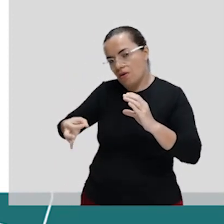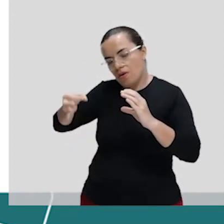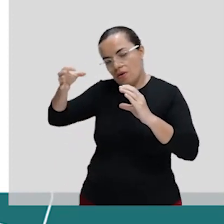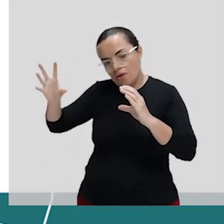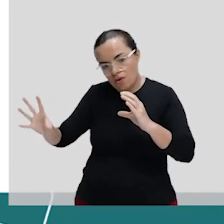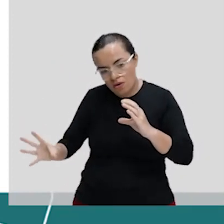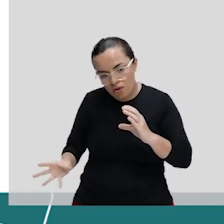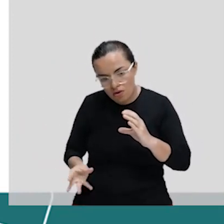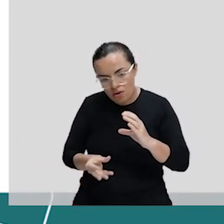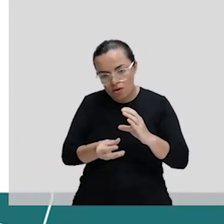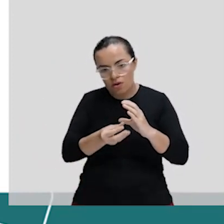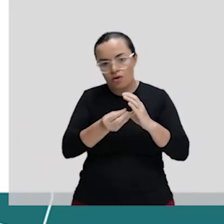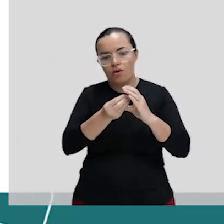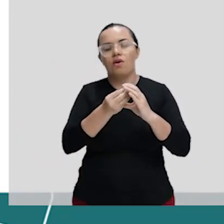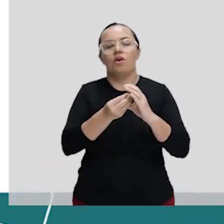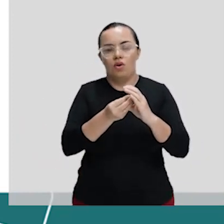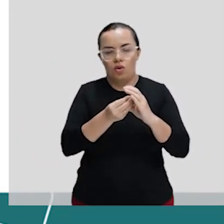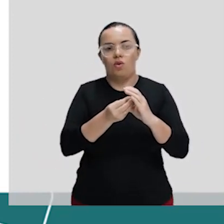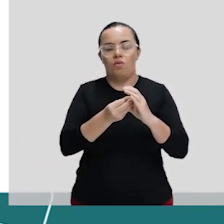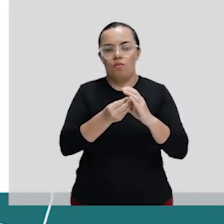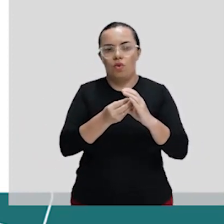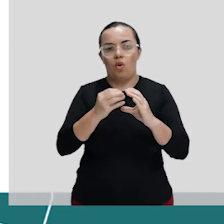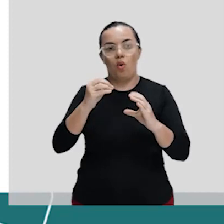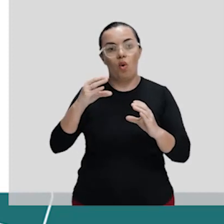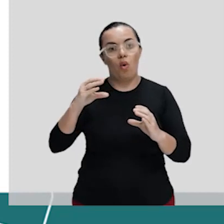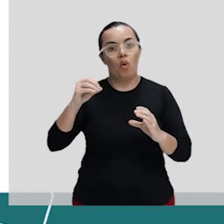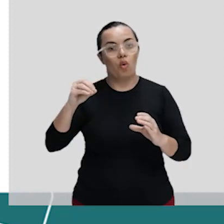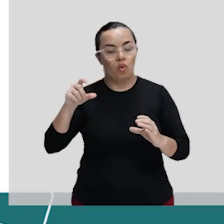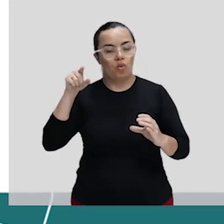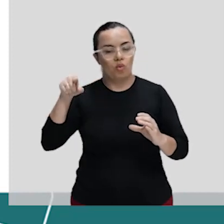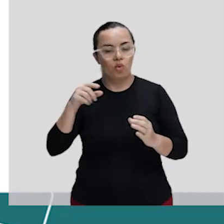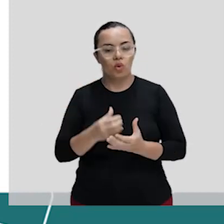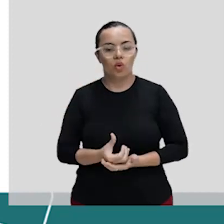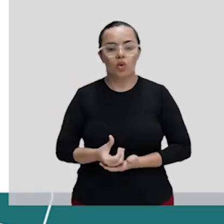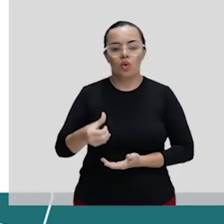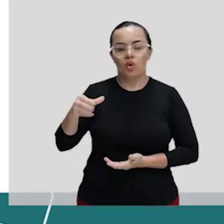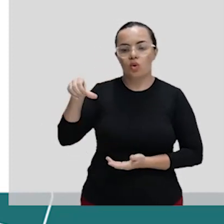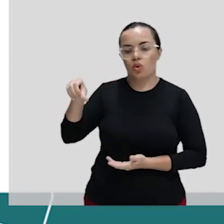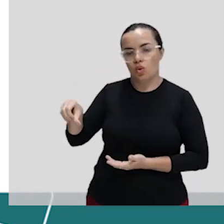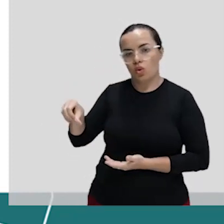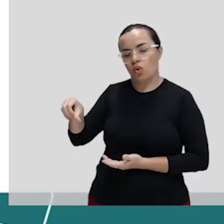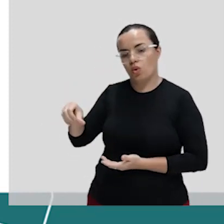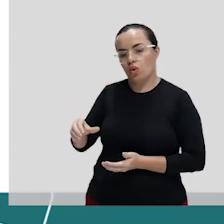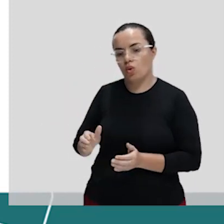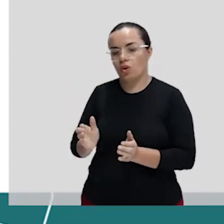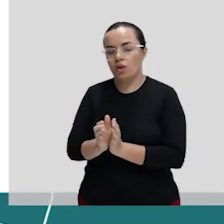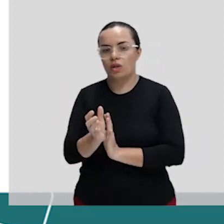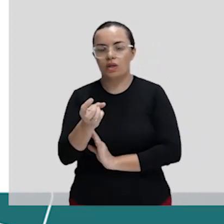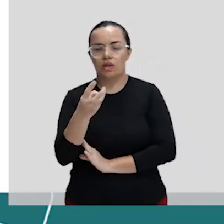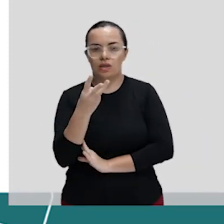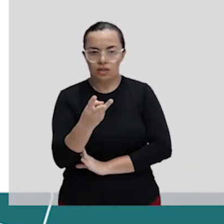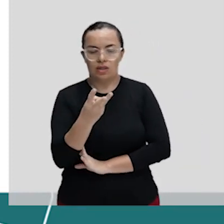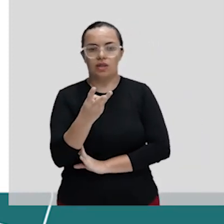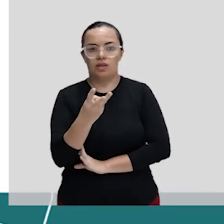São cilindro oco, né, constituído por 9 conjuntos de 3 microtúbulos